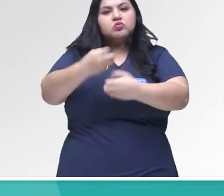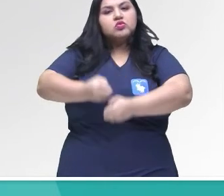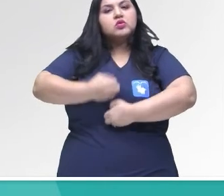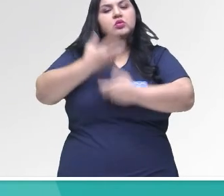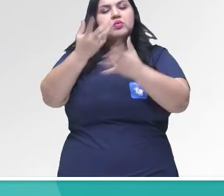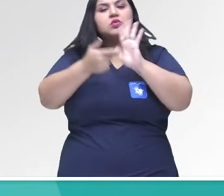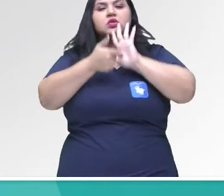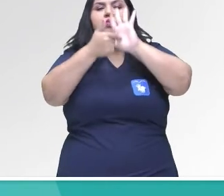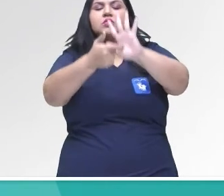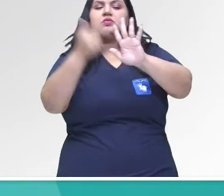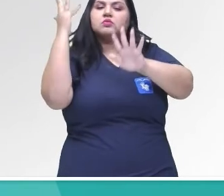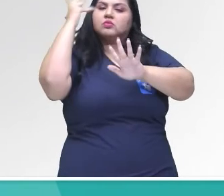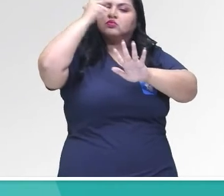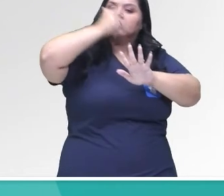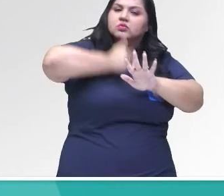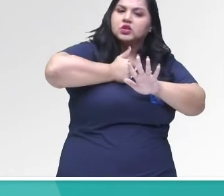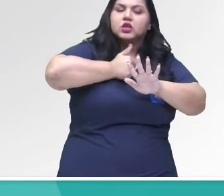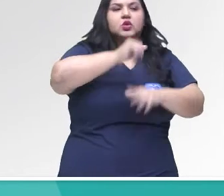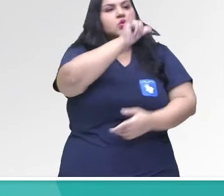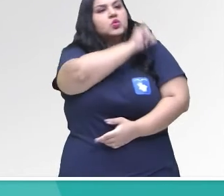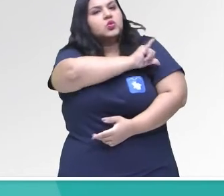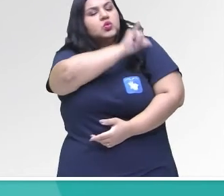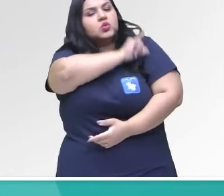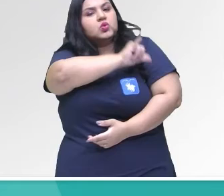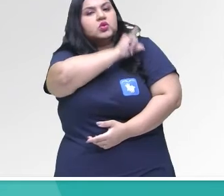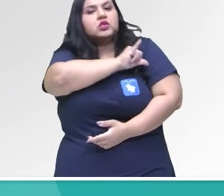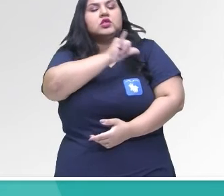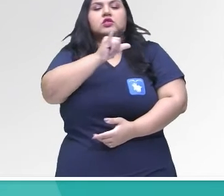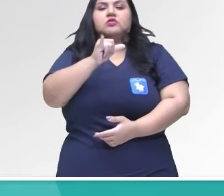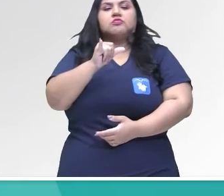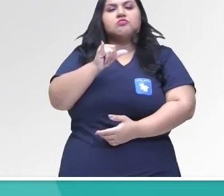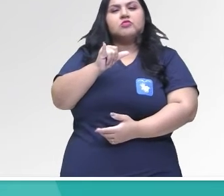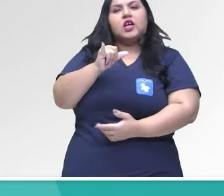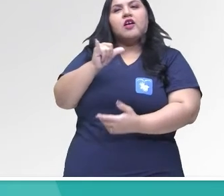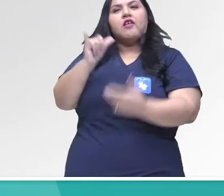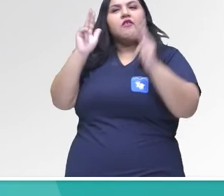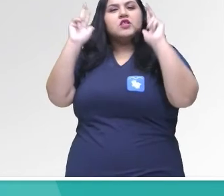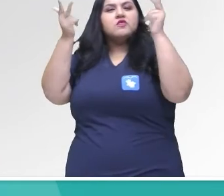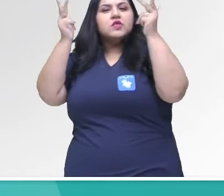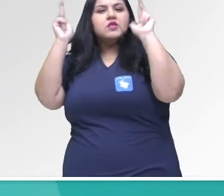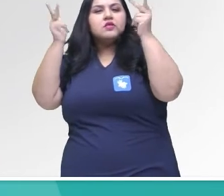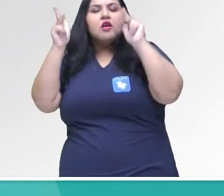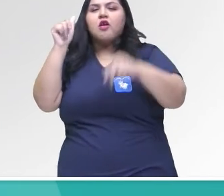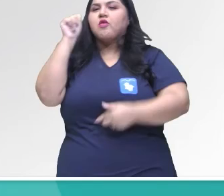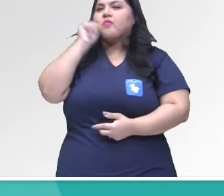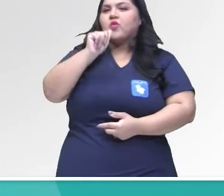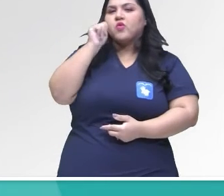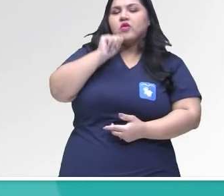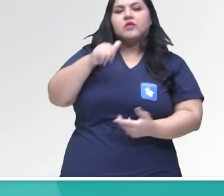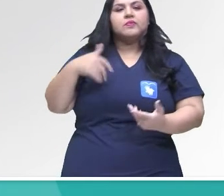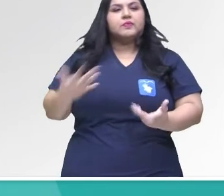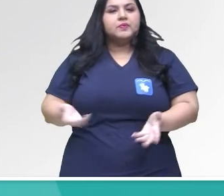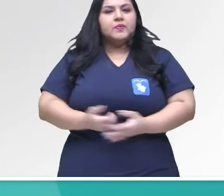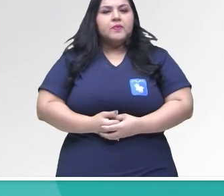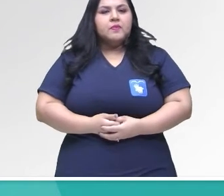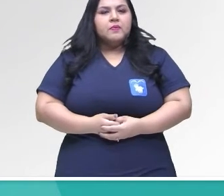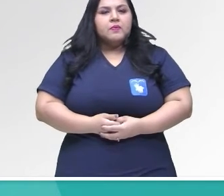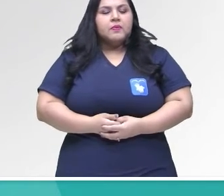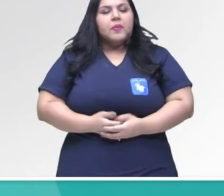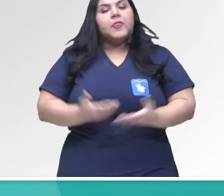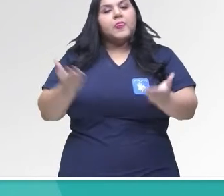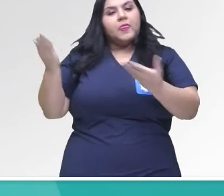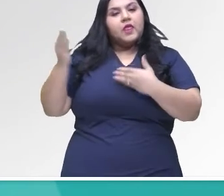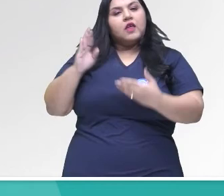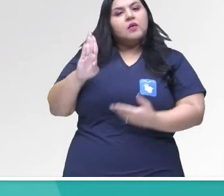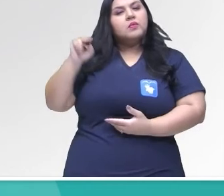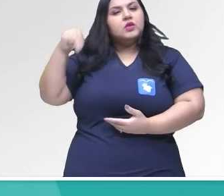mostra a beleza do Rio de Janeiro, da boemia, da mulher. Continuando, vamos ver? A Bossa